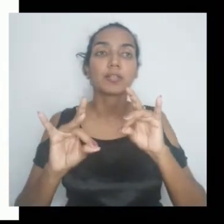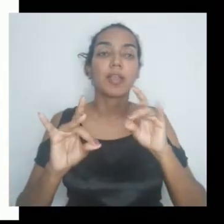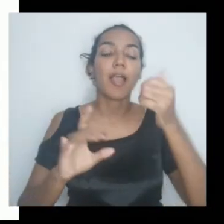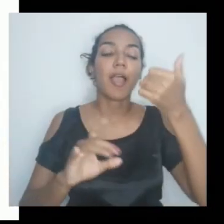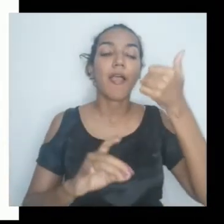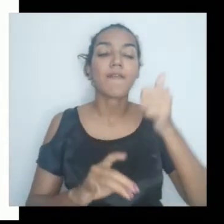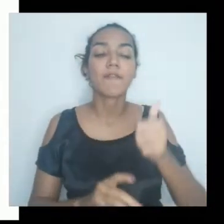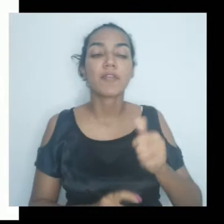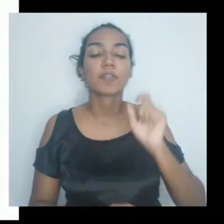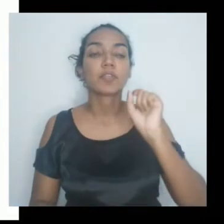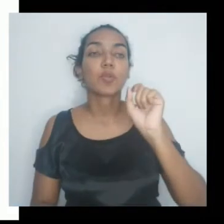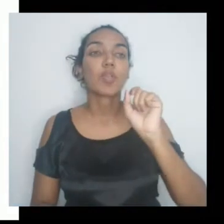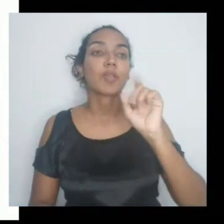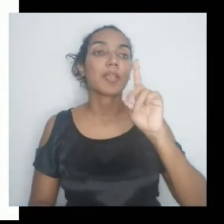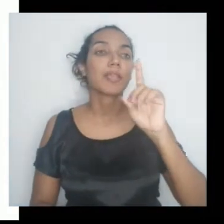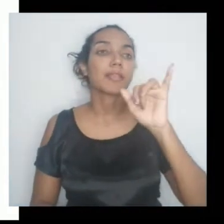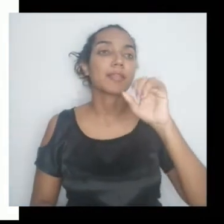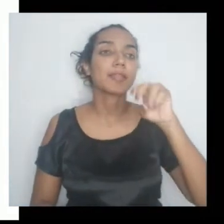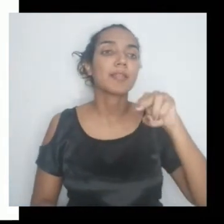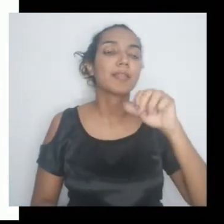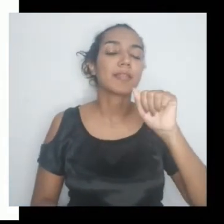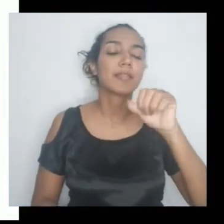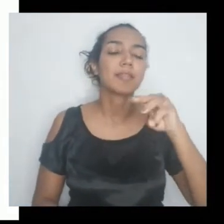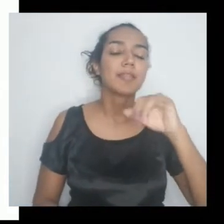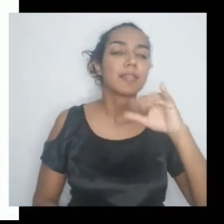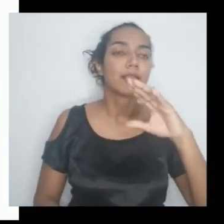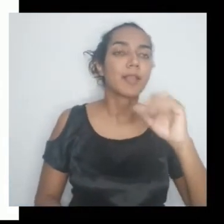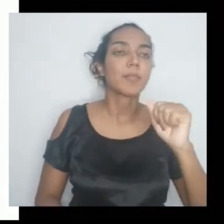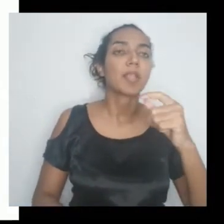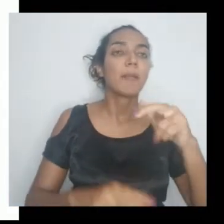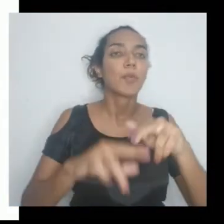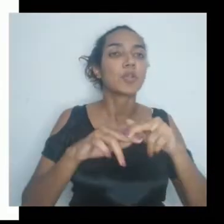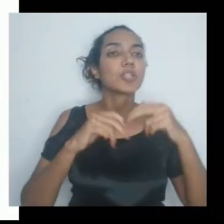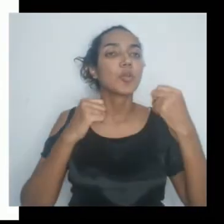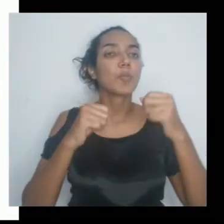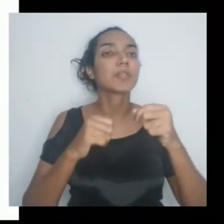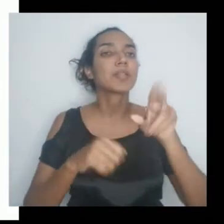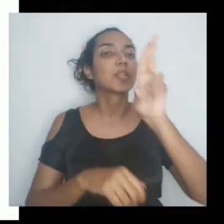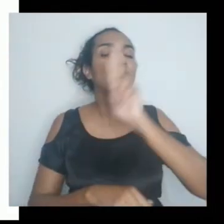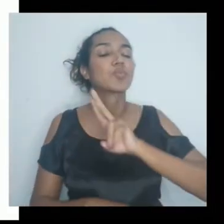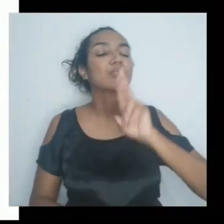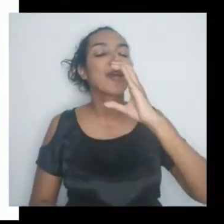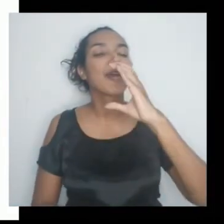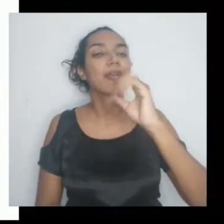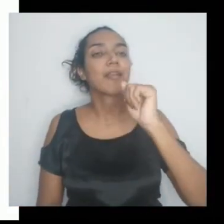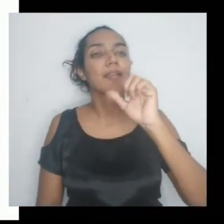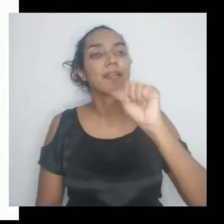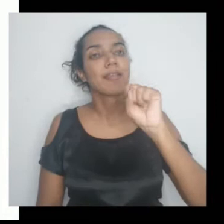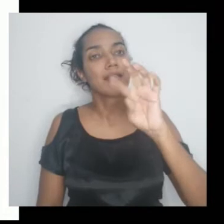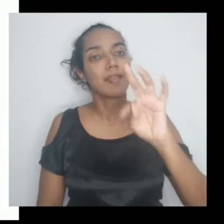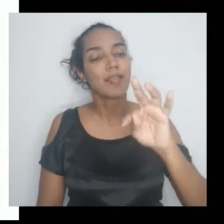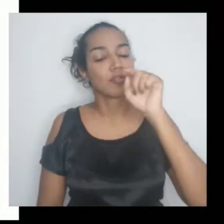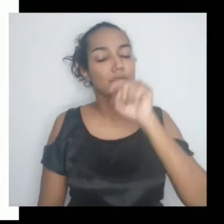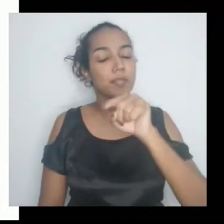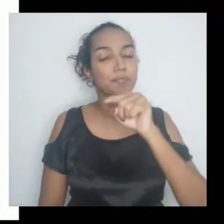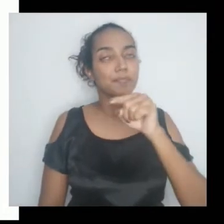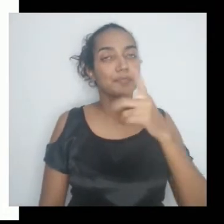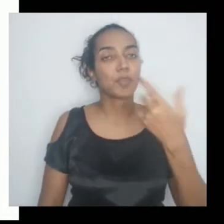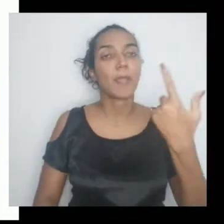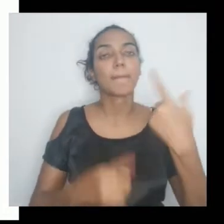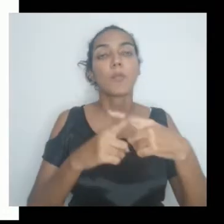aqui. Nesse caso, o cast é obrigatório. Quando o tipo do parâmetro mãe object é do tipo classe